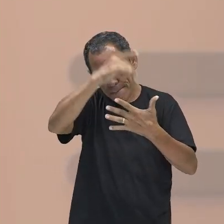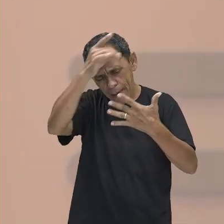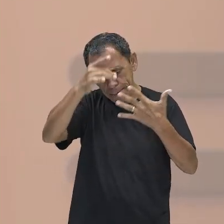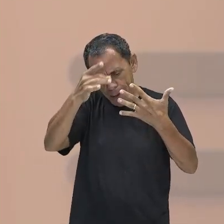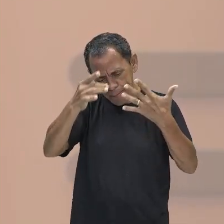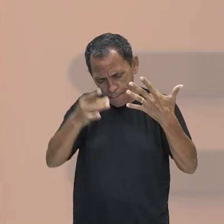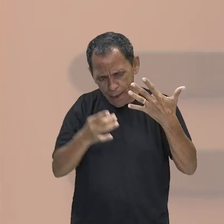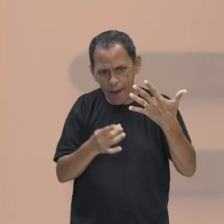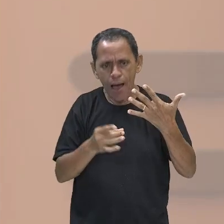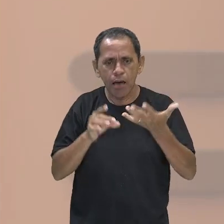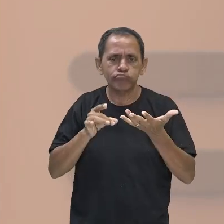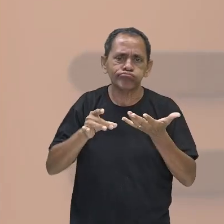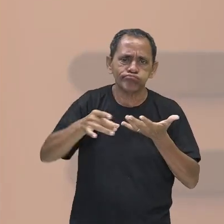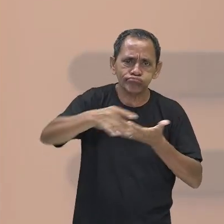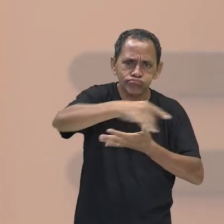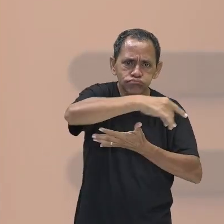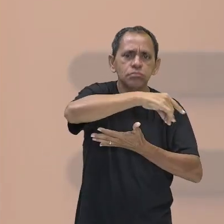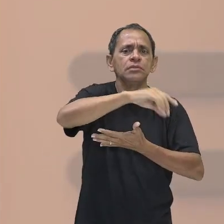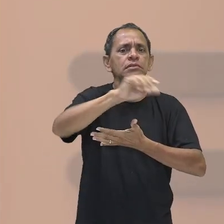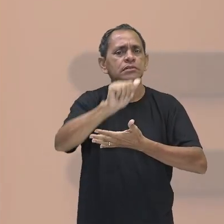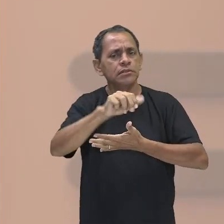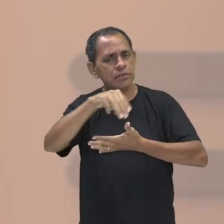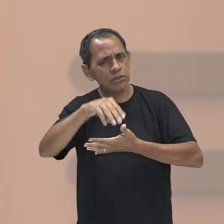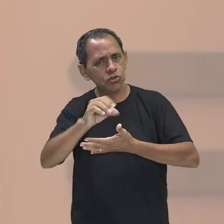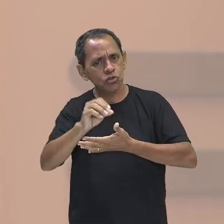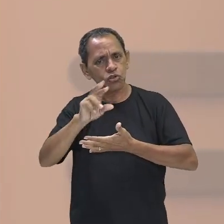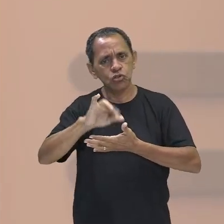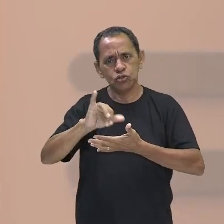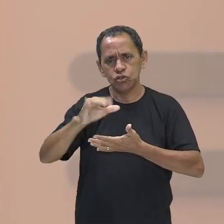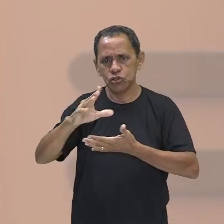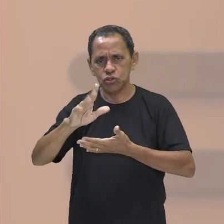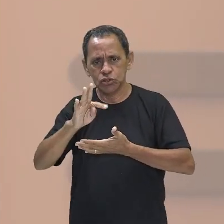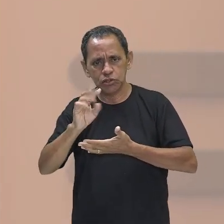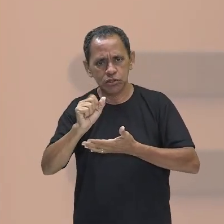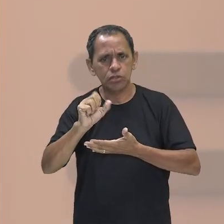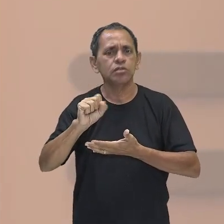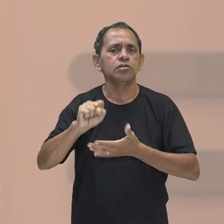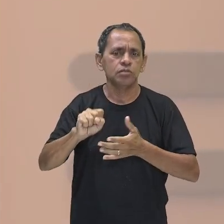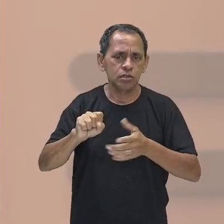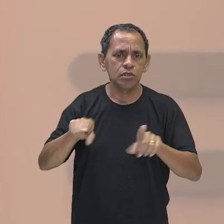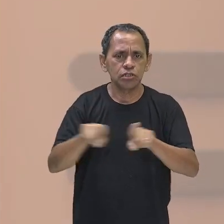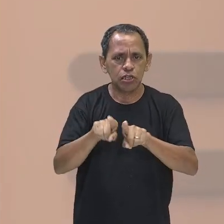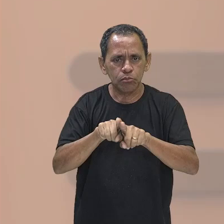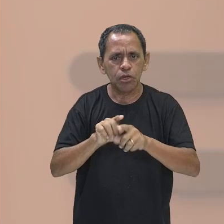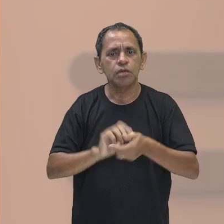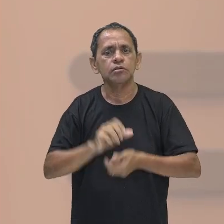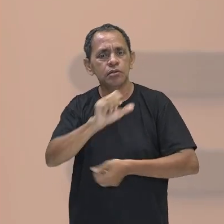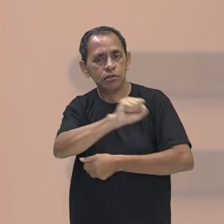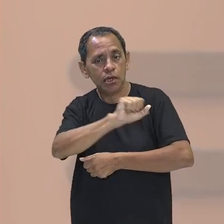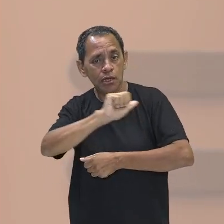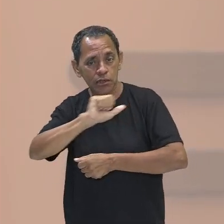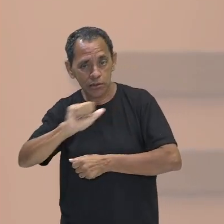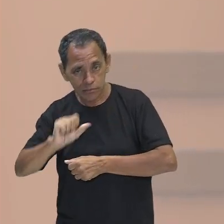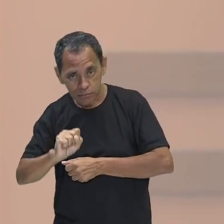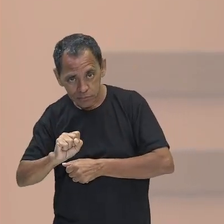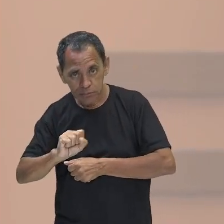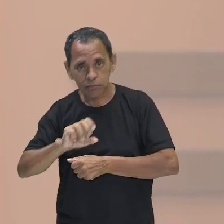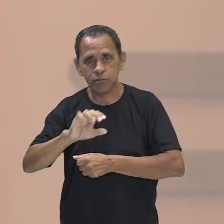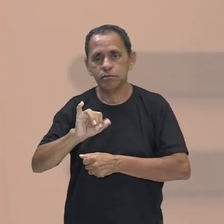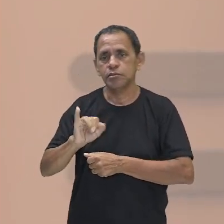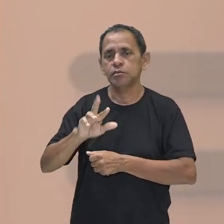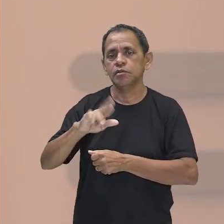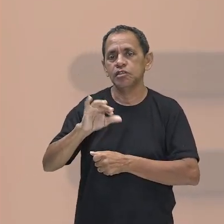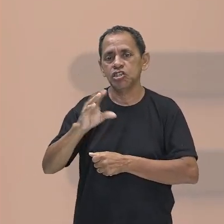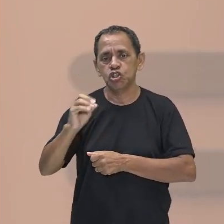os amoritas, não é mesmo, os assírios, eles vão então ser cidades independentes e cada um deles